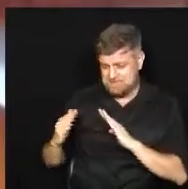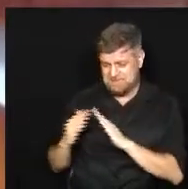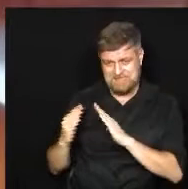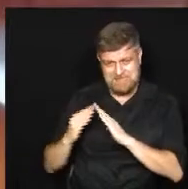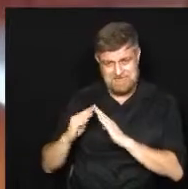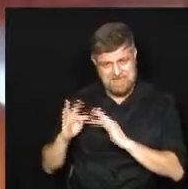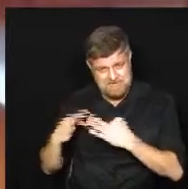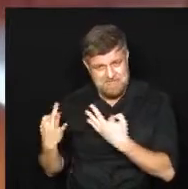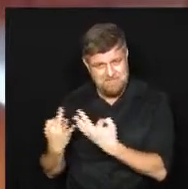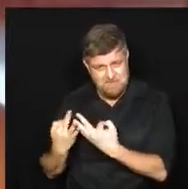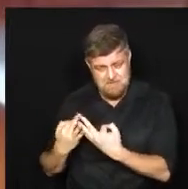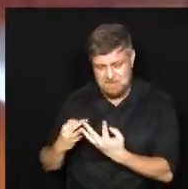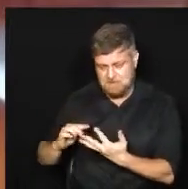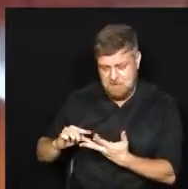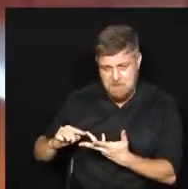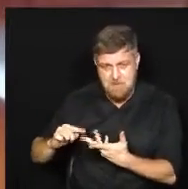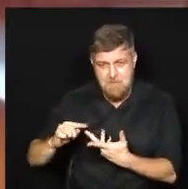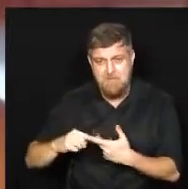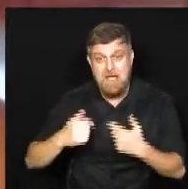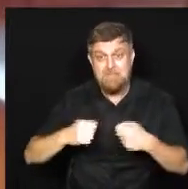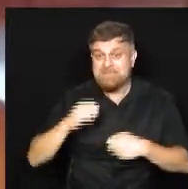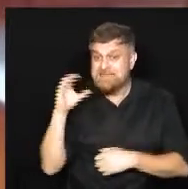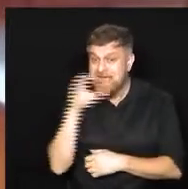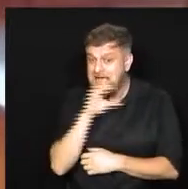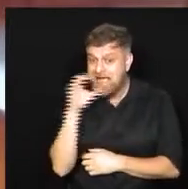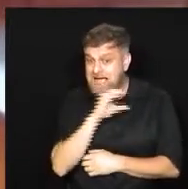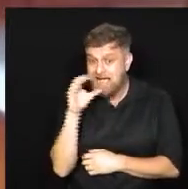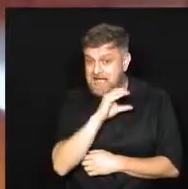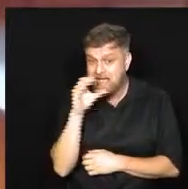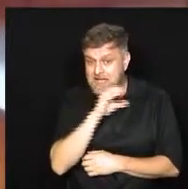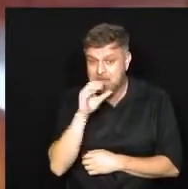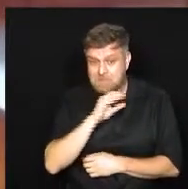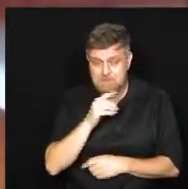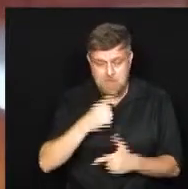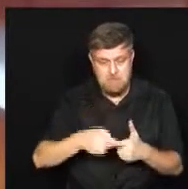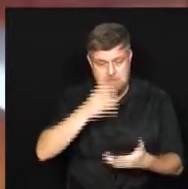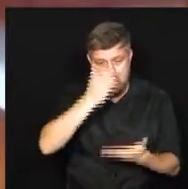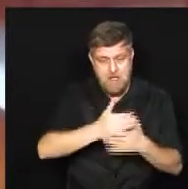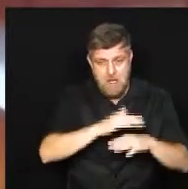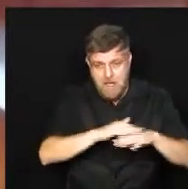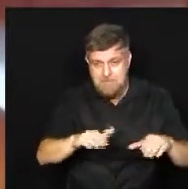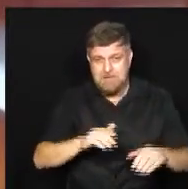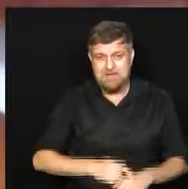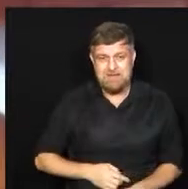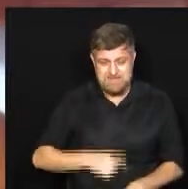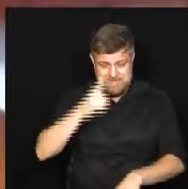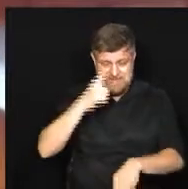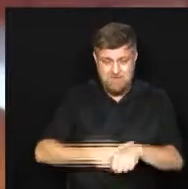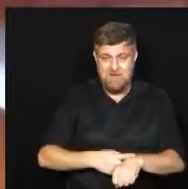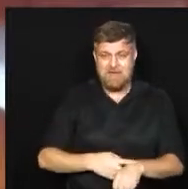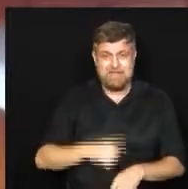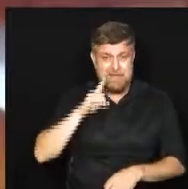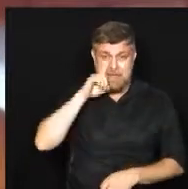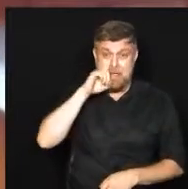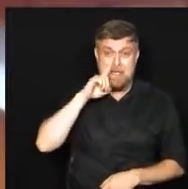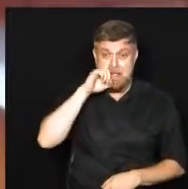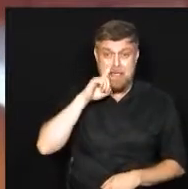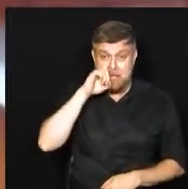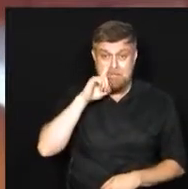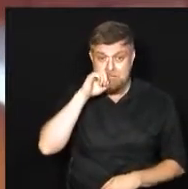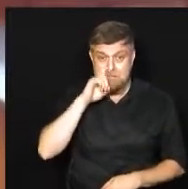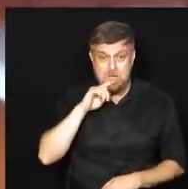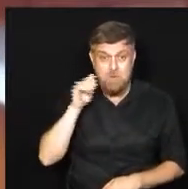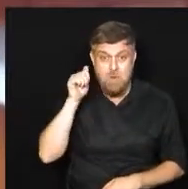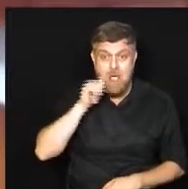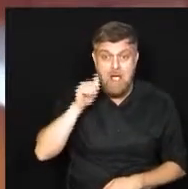muitas vezes, de solução rápida, né? Quer dizer, quando uma mulher está sob risco e o risco que ela corre